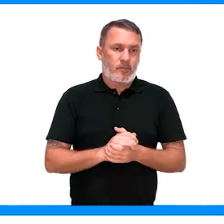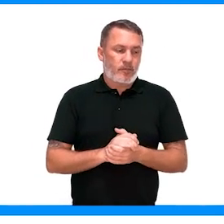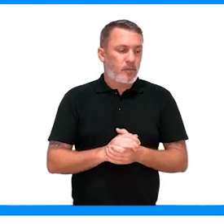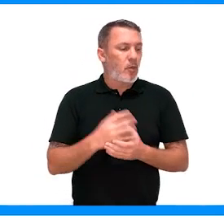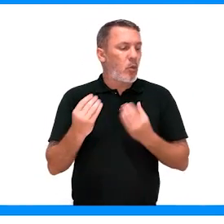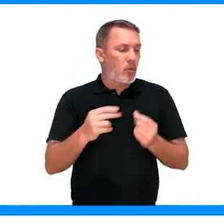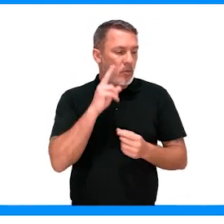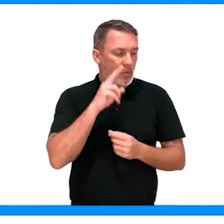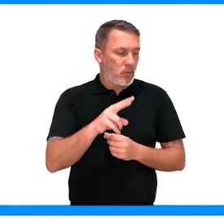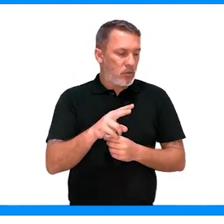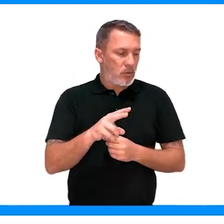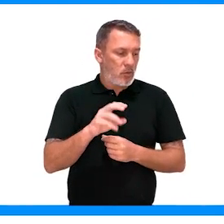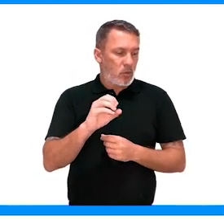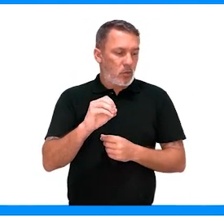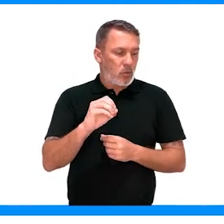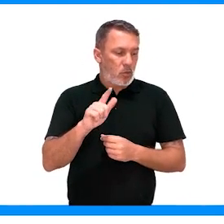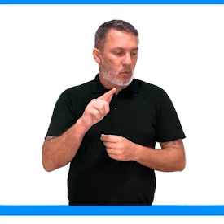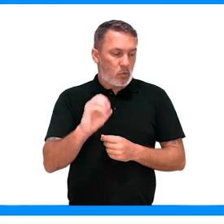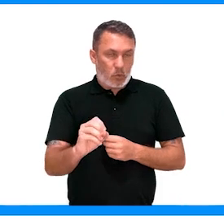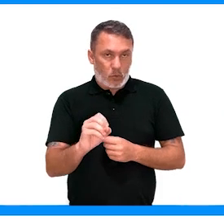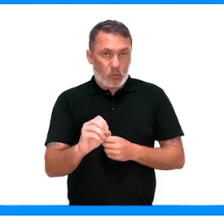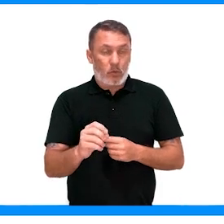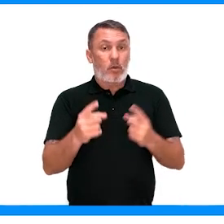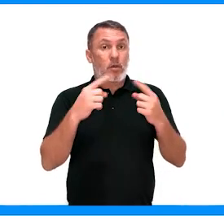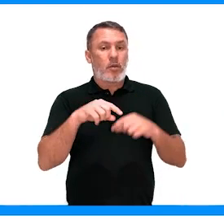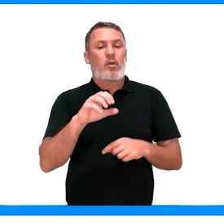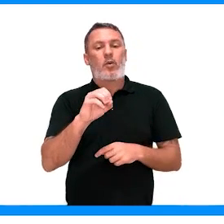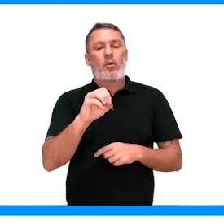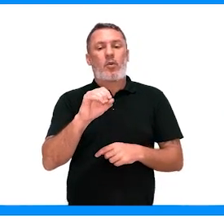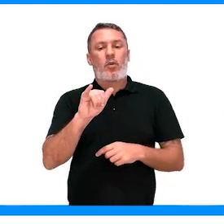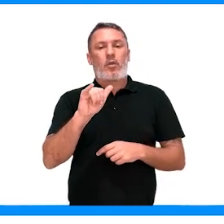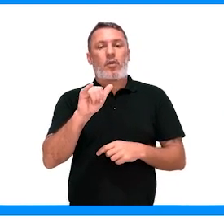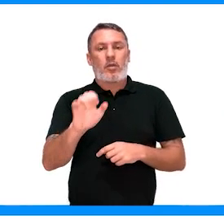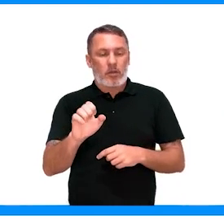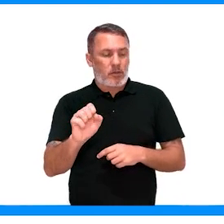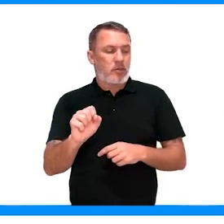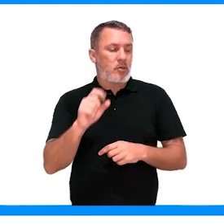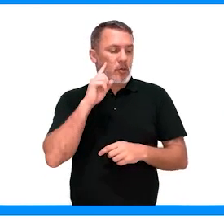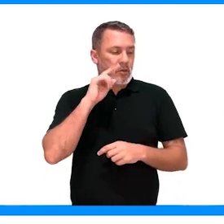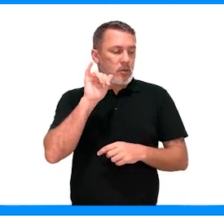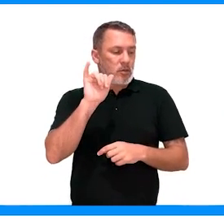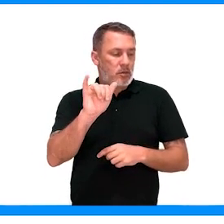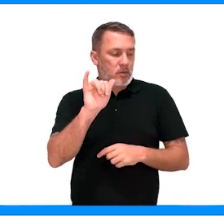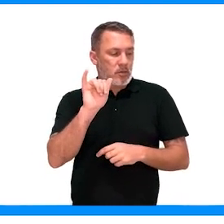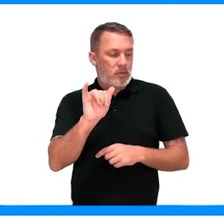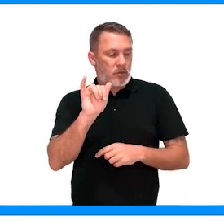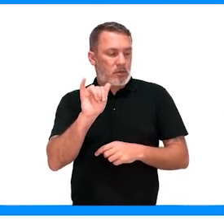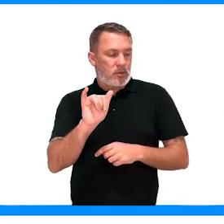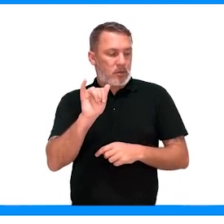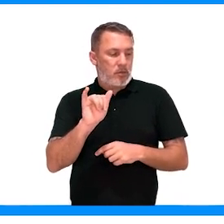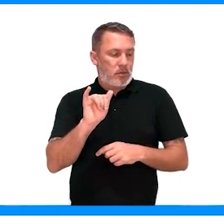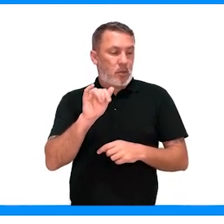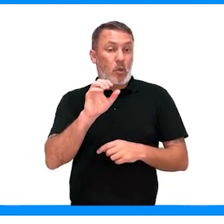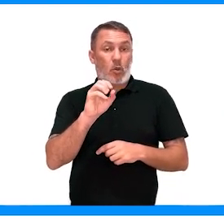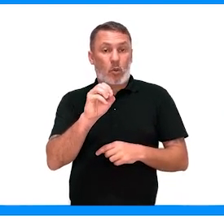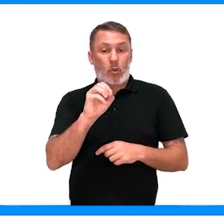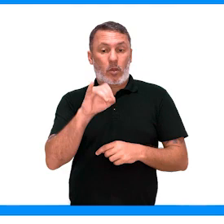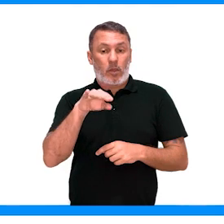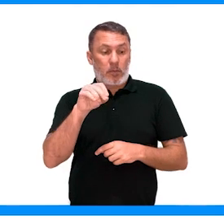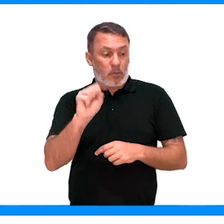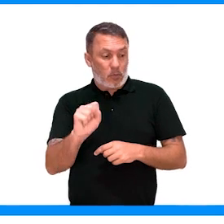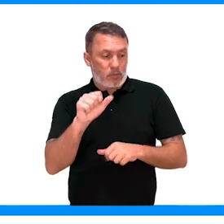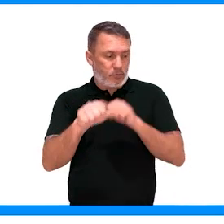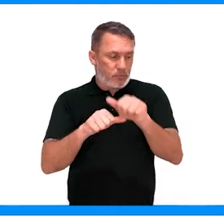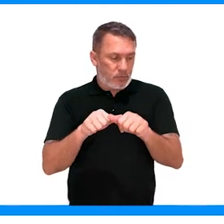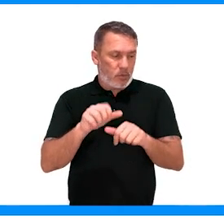ver. Então, ele fica, yo oigo, tú oyes, él, ella, usted oye. Nosotros oímos,